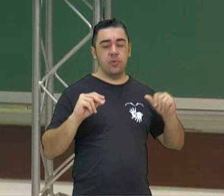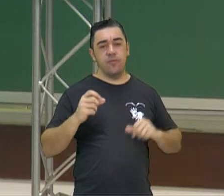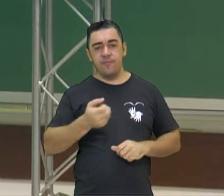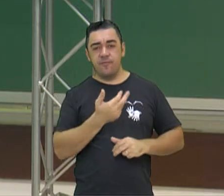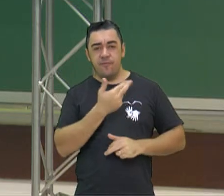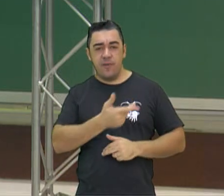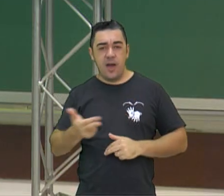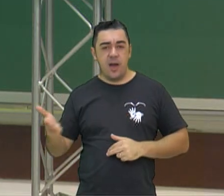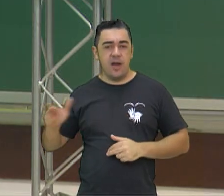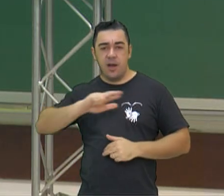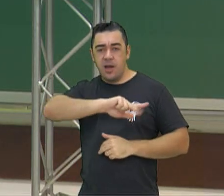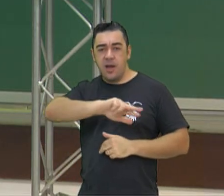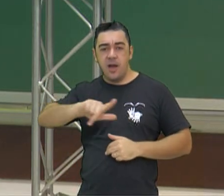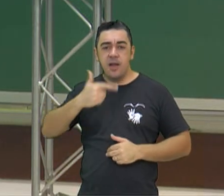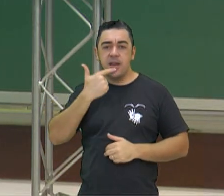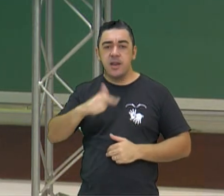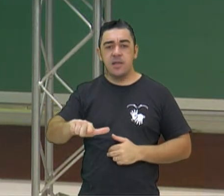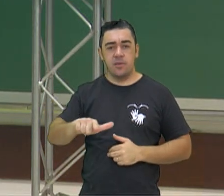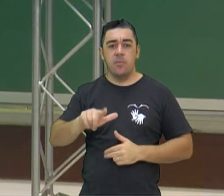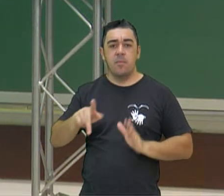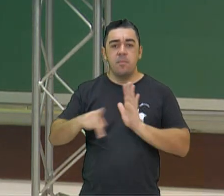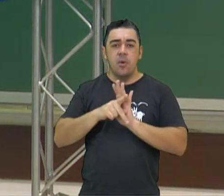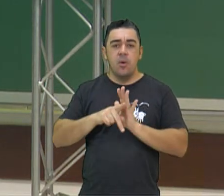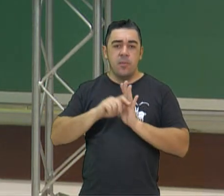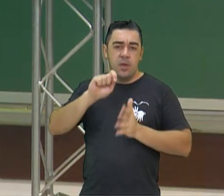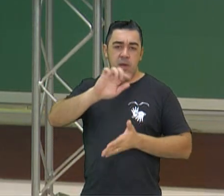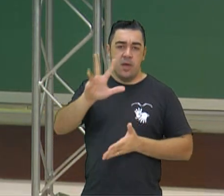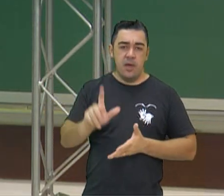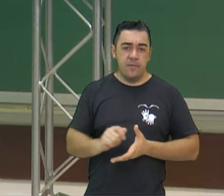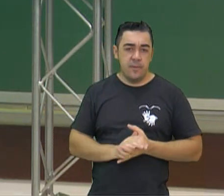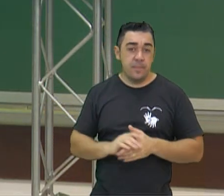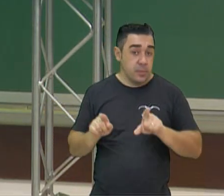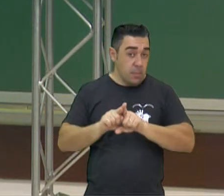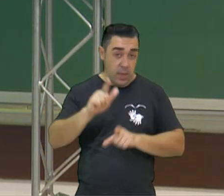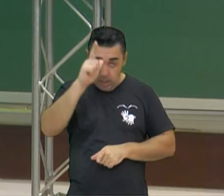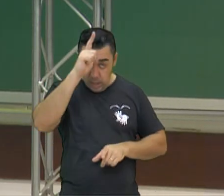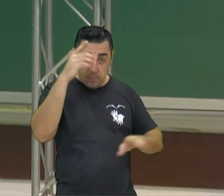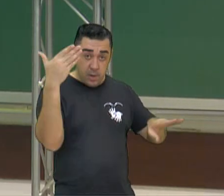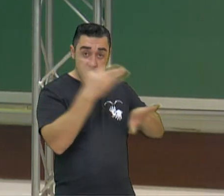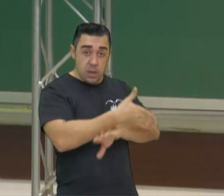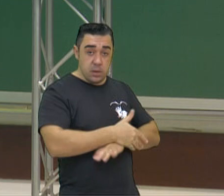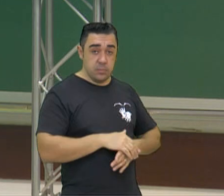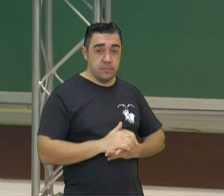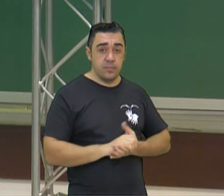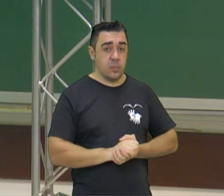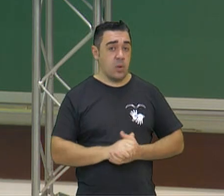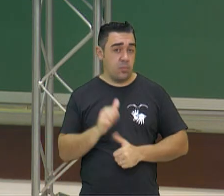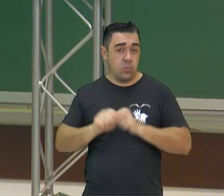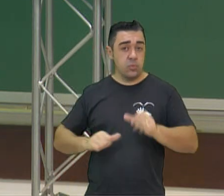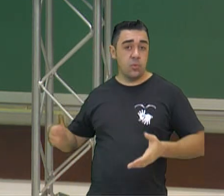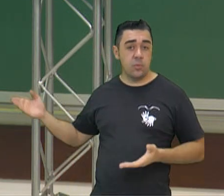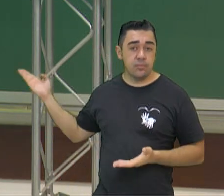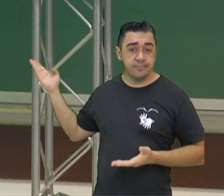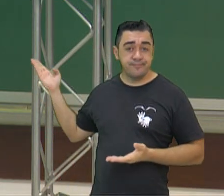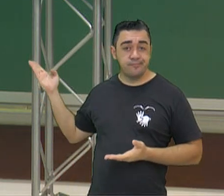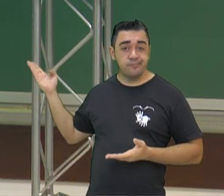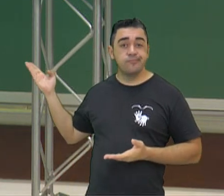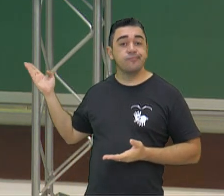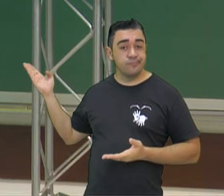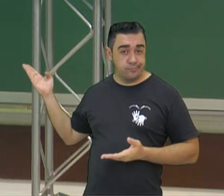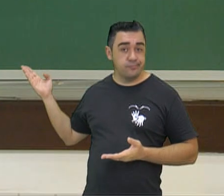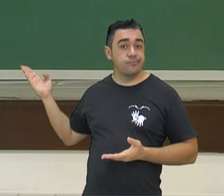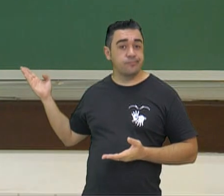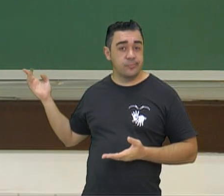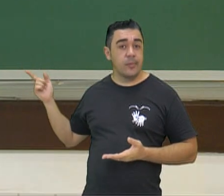mostrar como que a Alemanha, estava esquecendo de falar, como que foi transformada a região